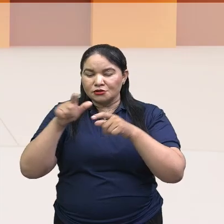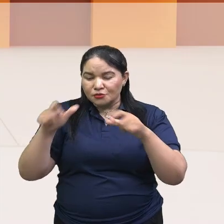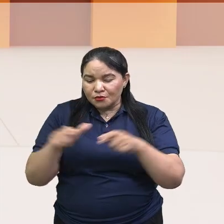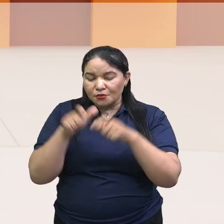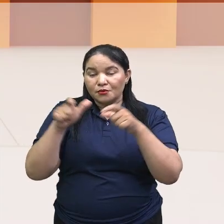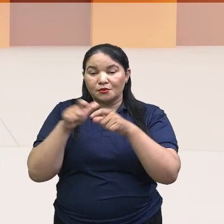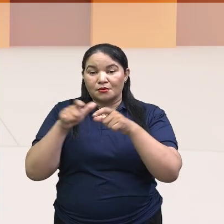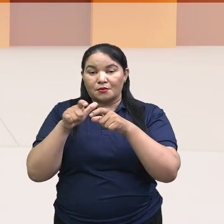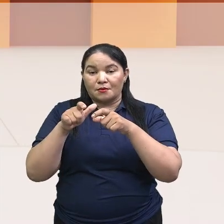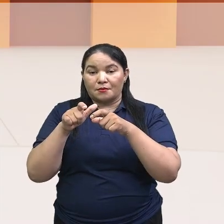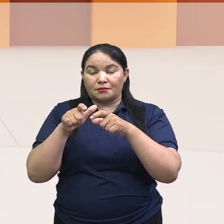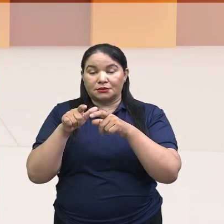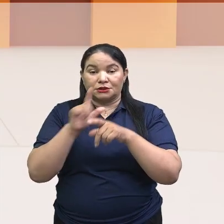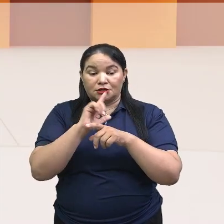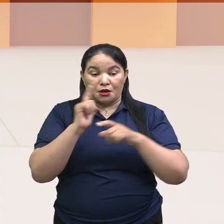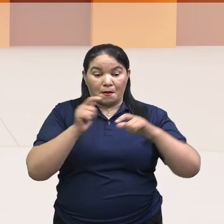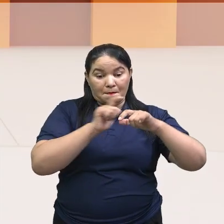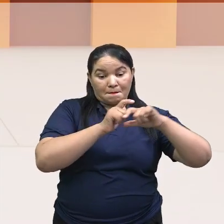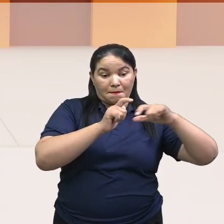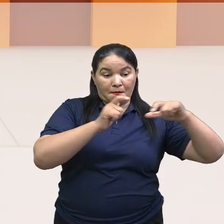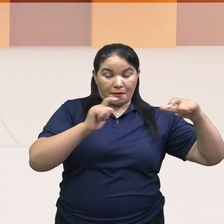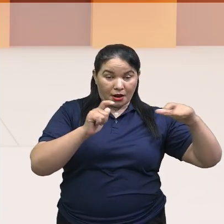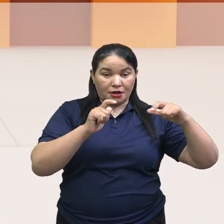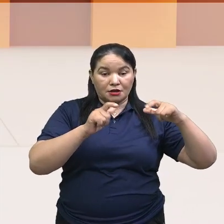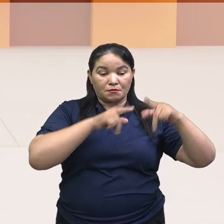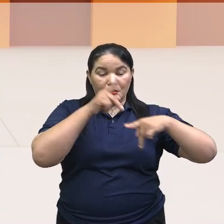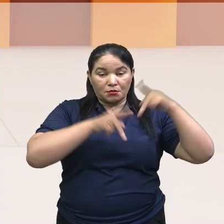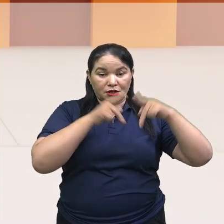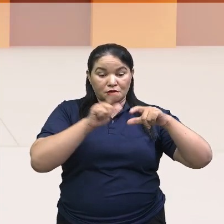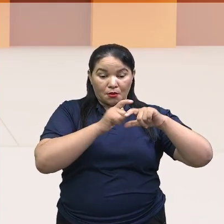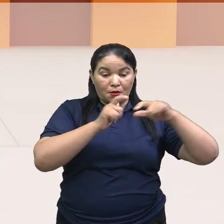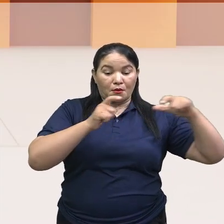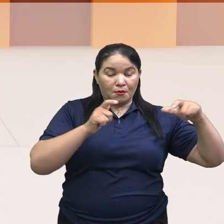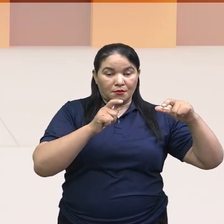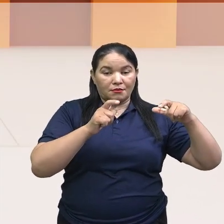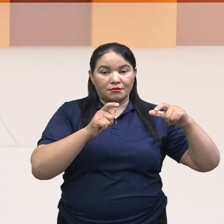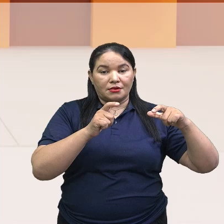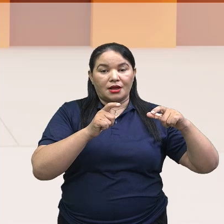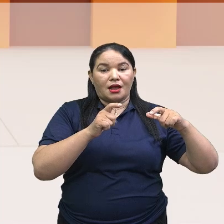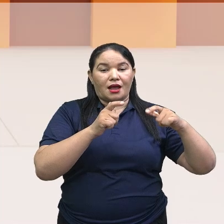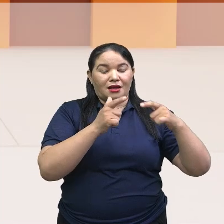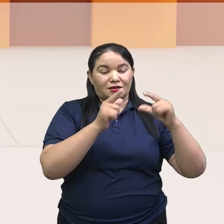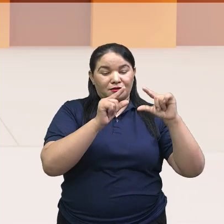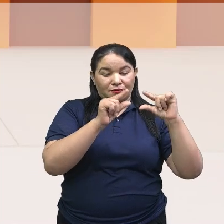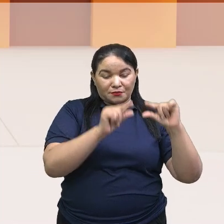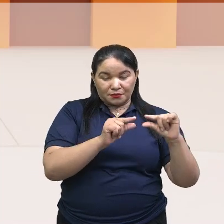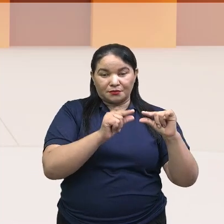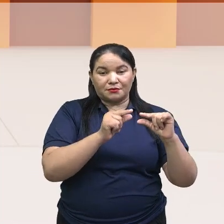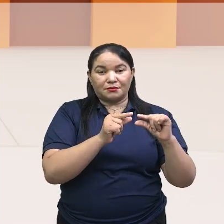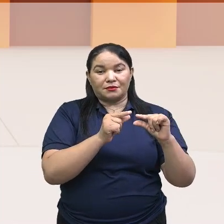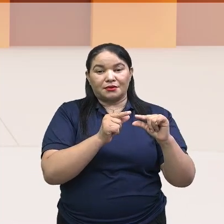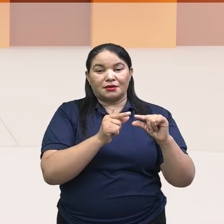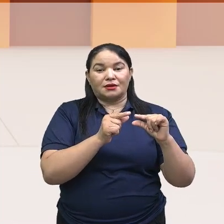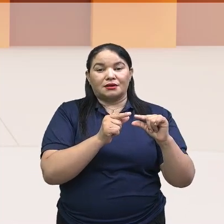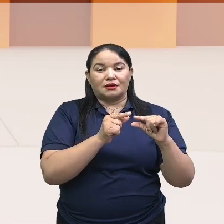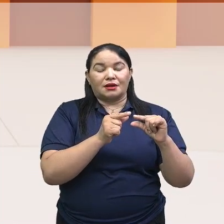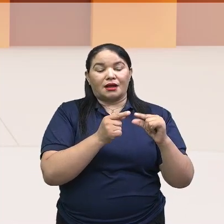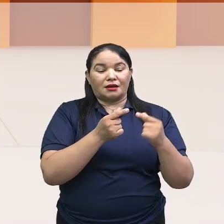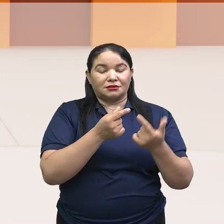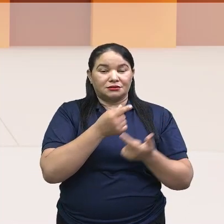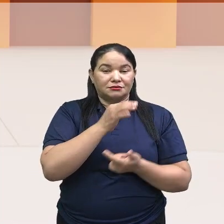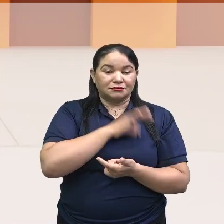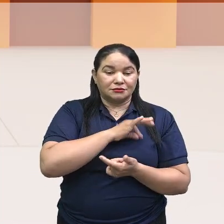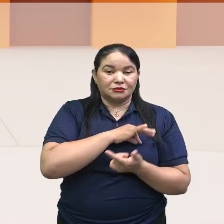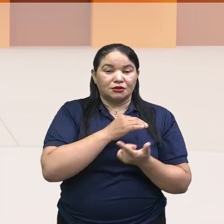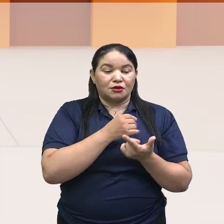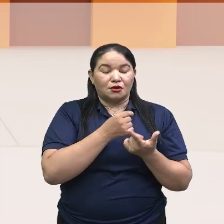enquanto a maioria da população possui uma quantidade muito menor de riqueza. Então, é a questão da concentração de